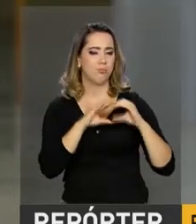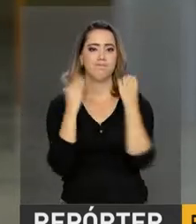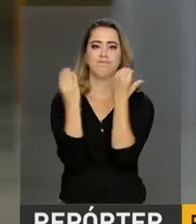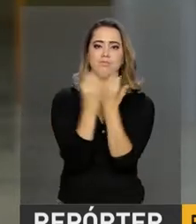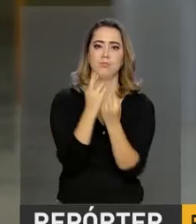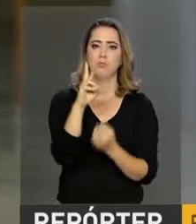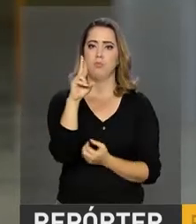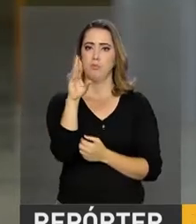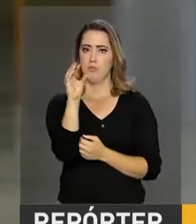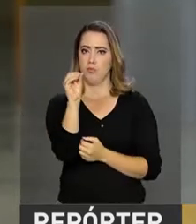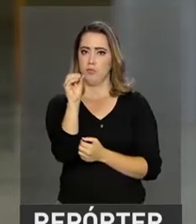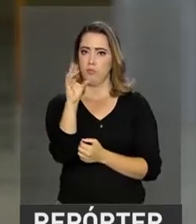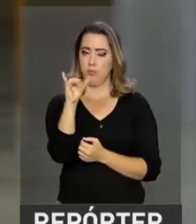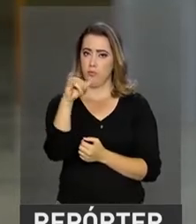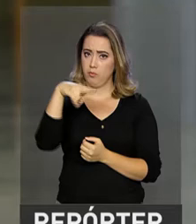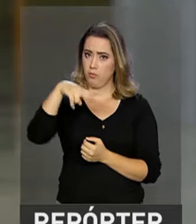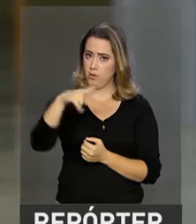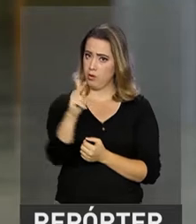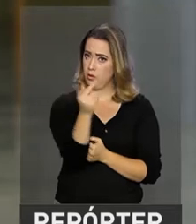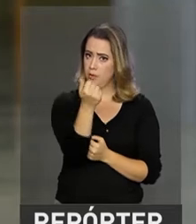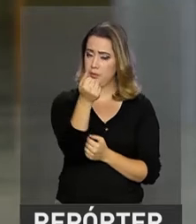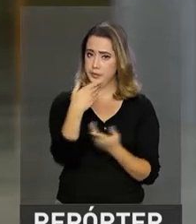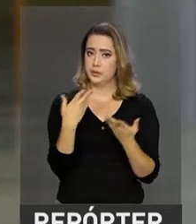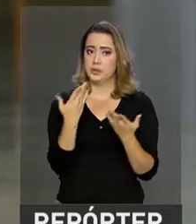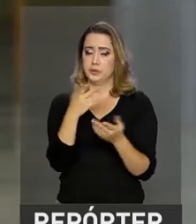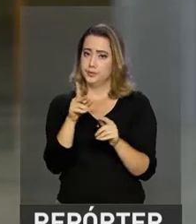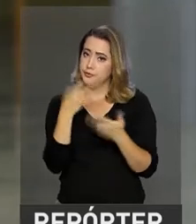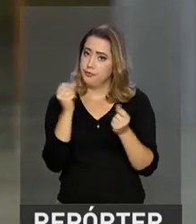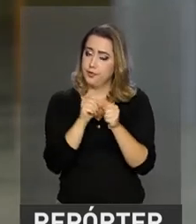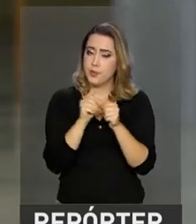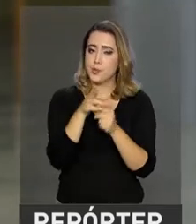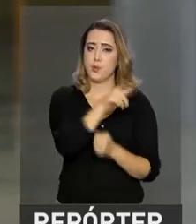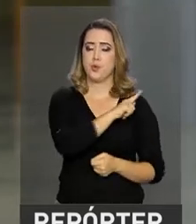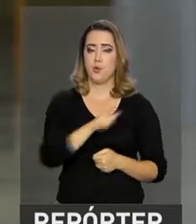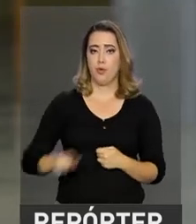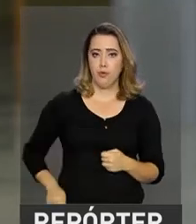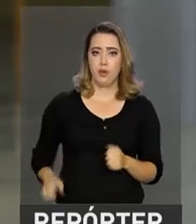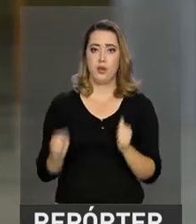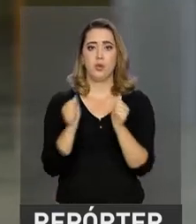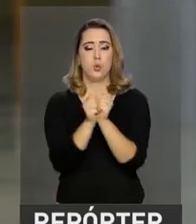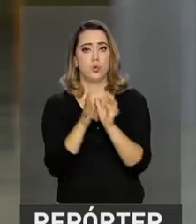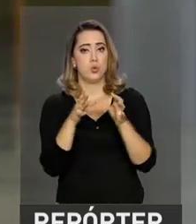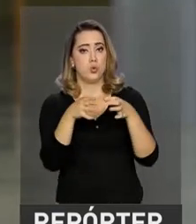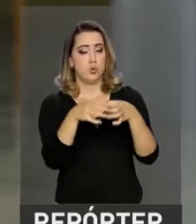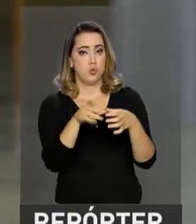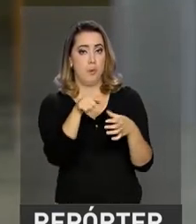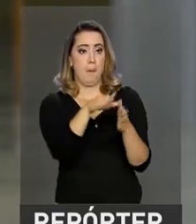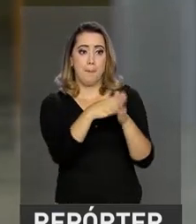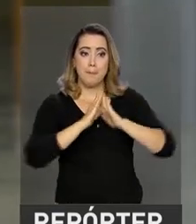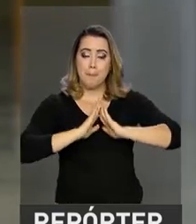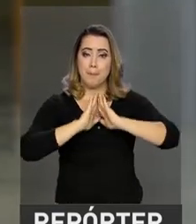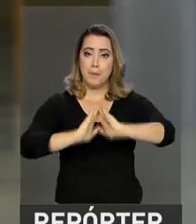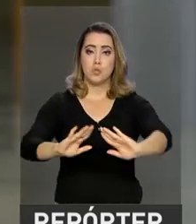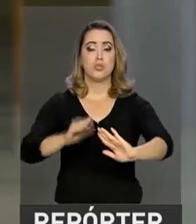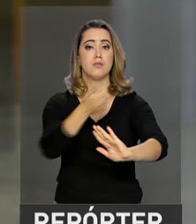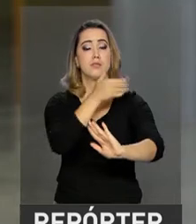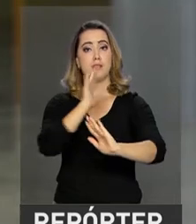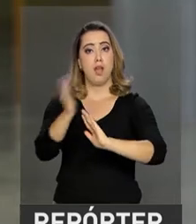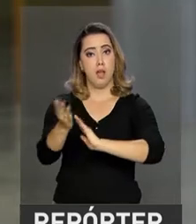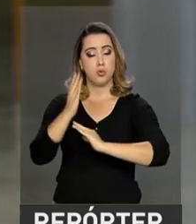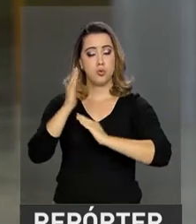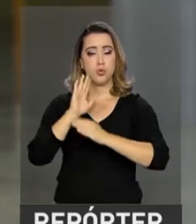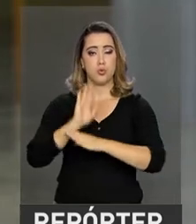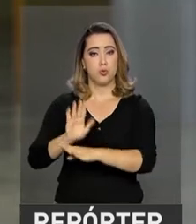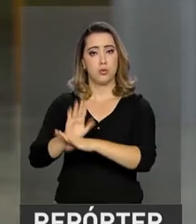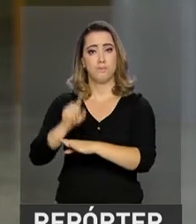do estado roberto sá o governador do rio de janeiro luiz fernando pezão a solicitarem o apoio das forças armadas